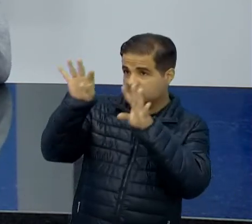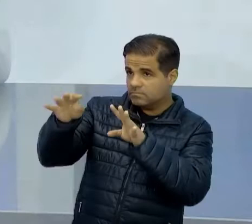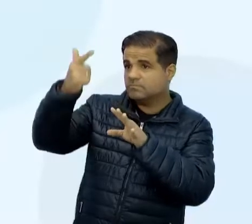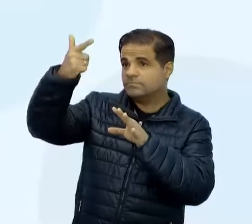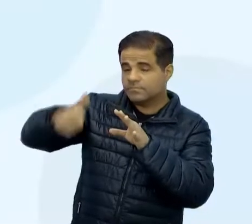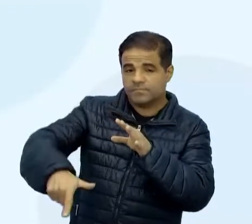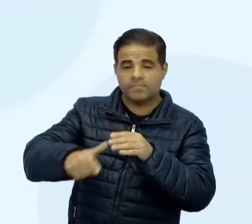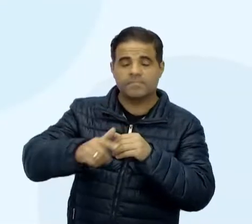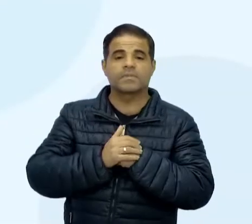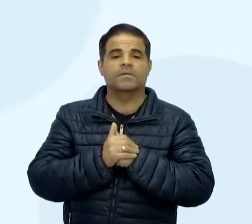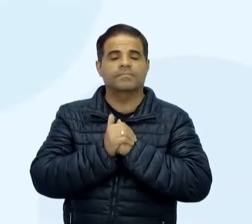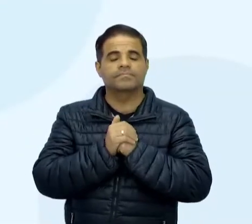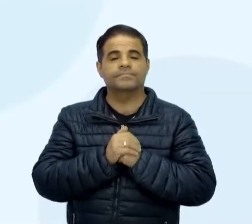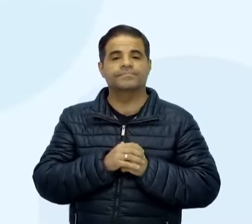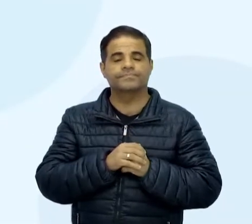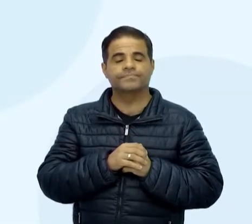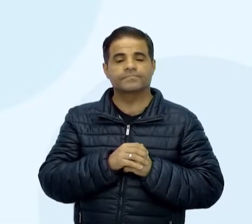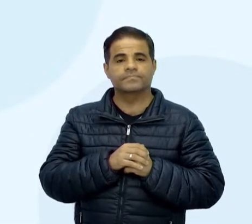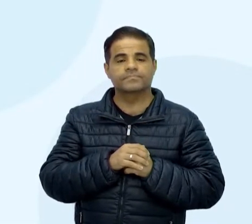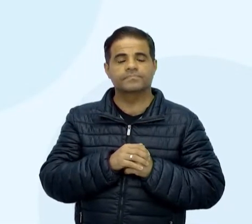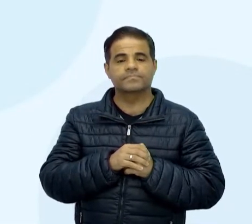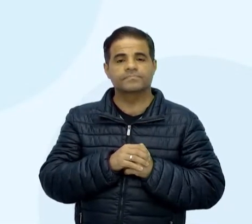vez. Bem,